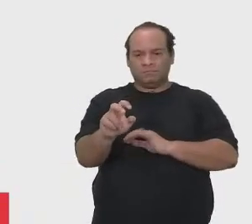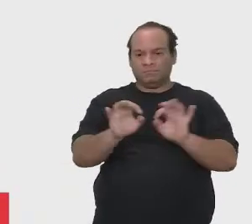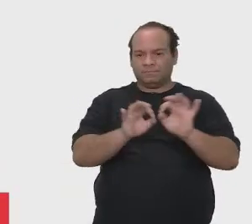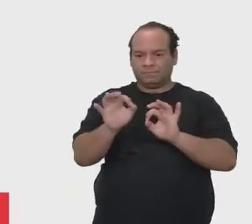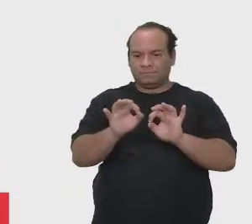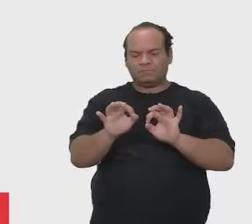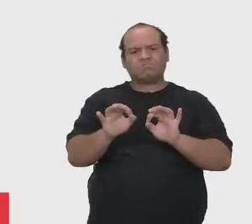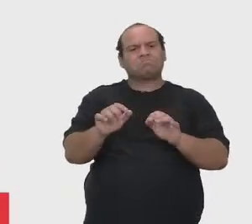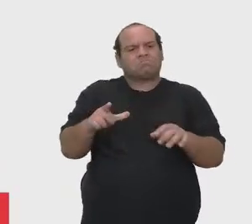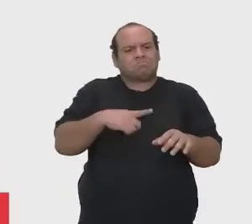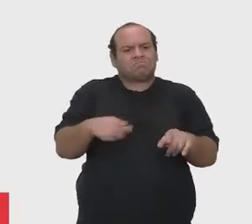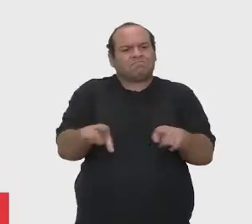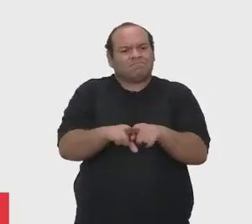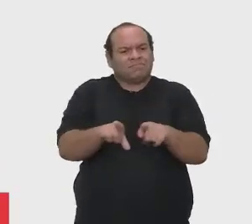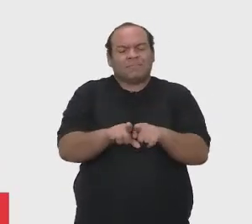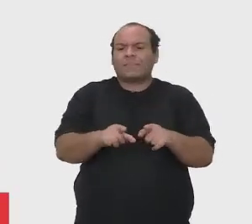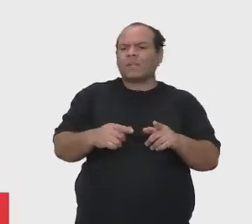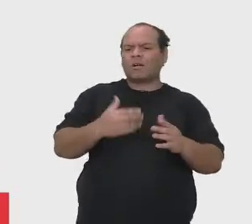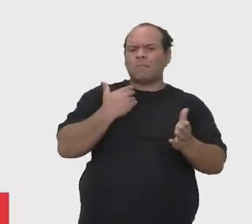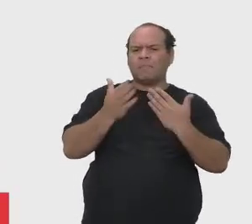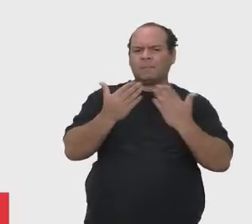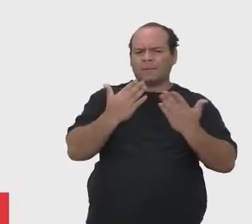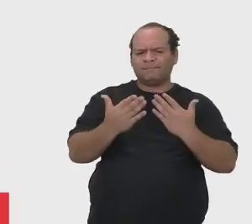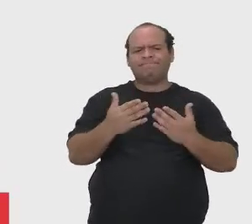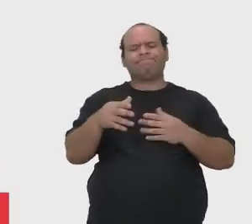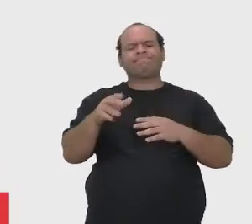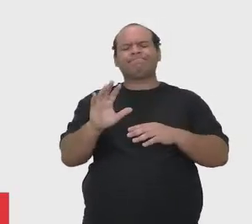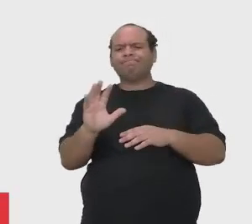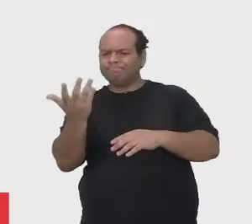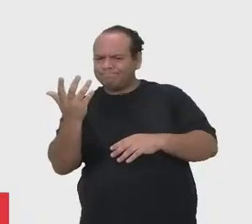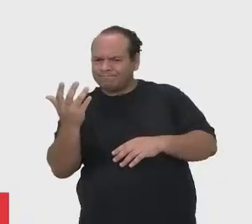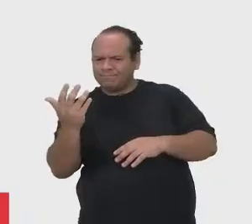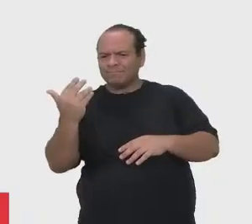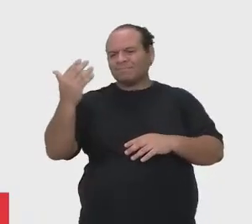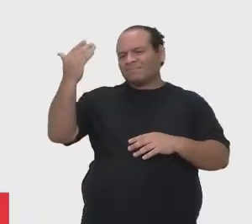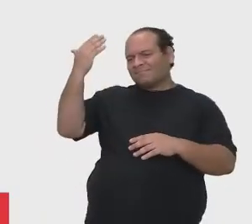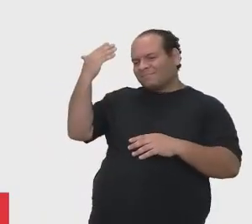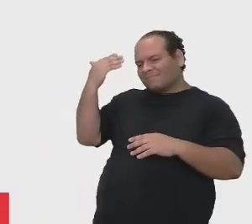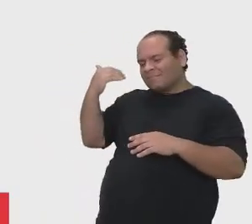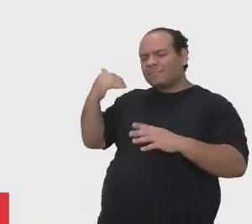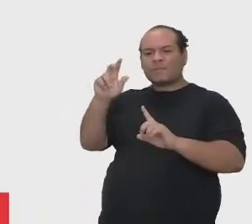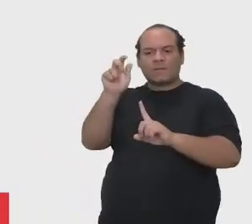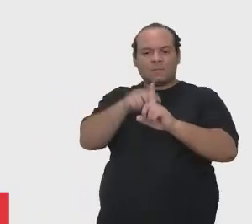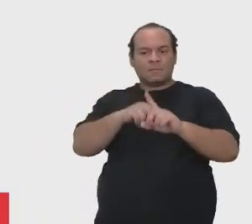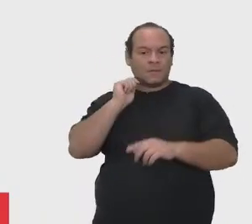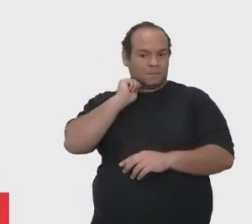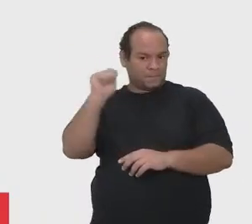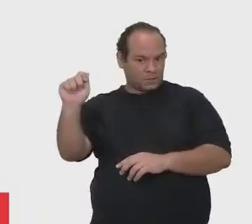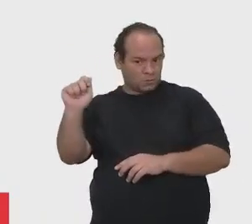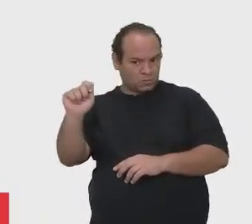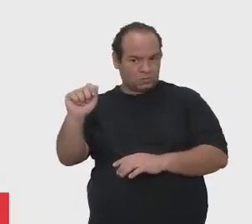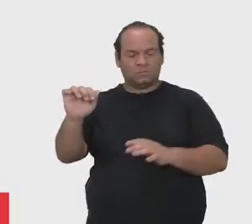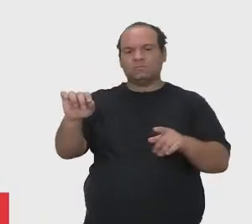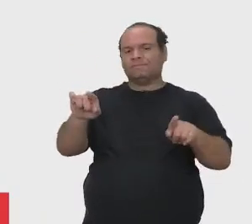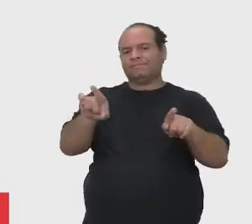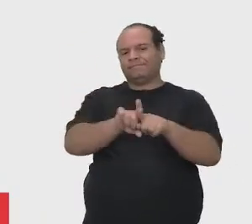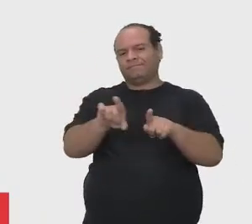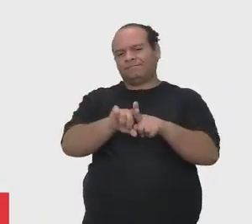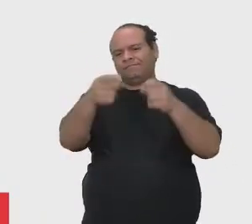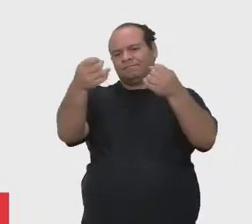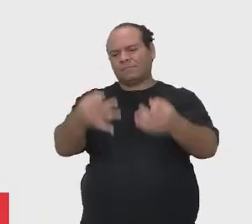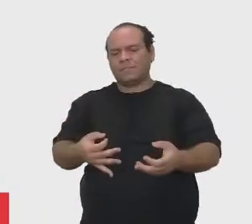Ambiental. Tivemos já um diálogo sobre mudanças climáticas lá no mês de abril. Falamos também